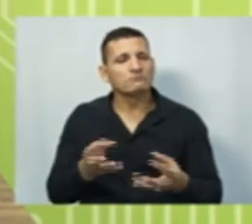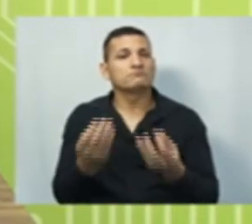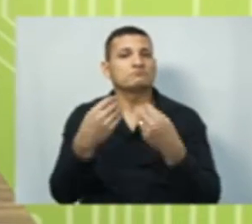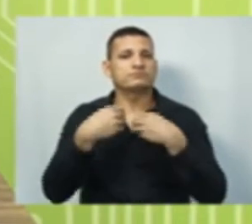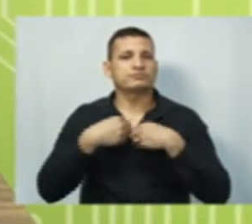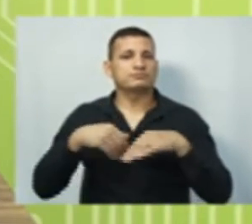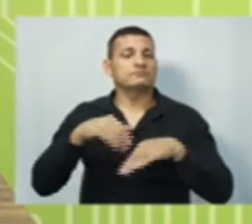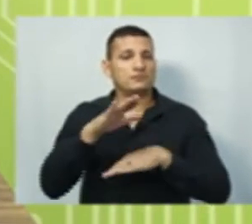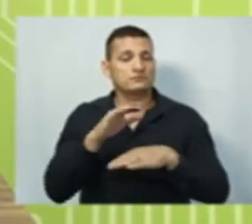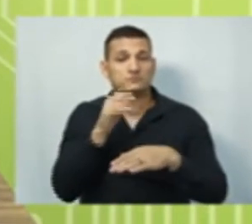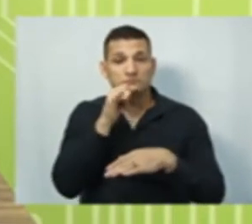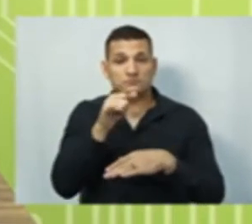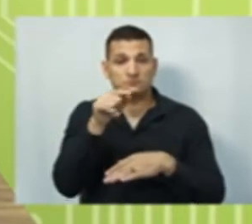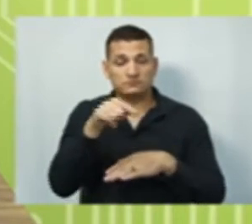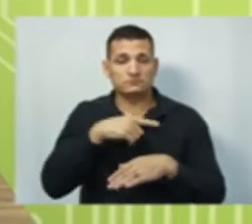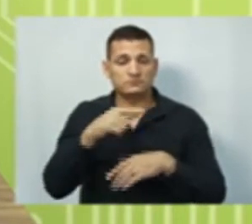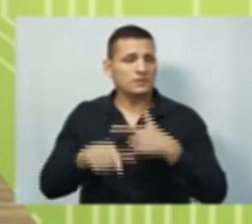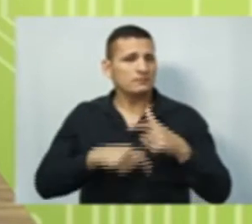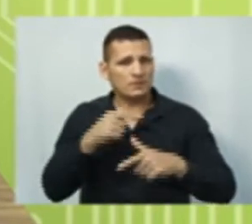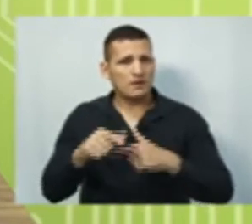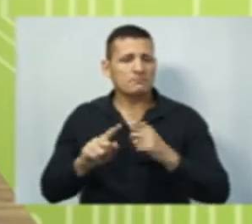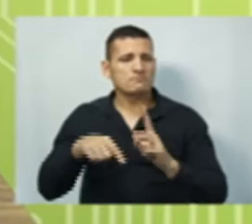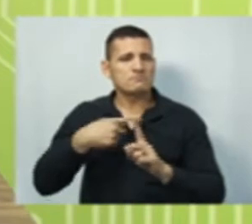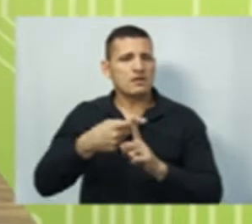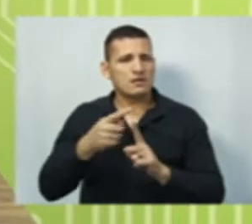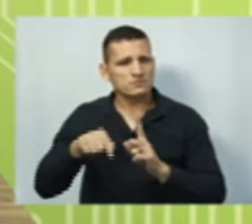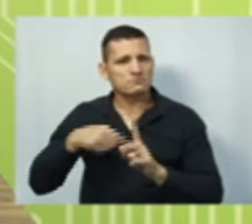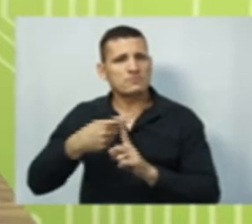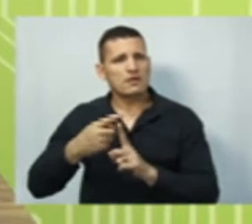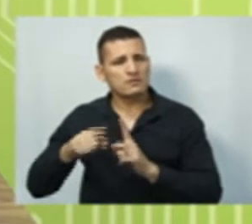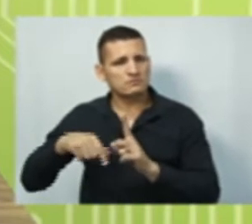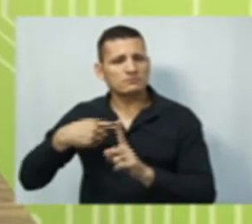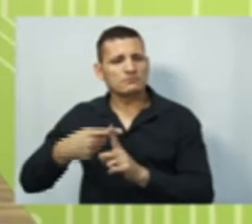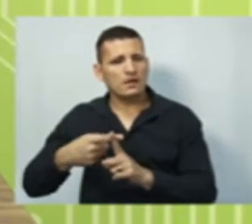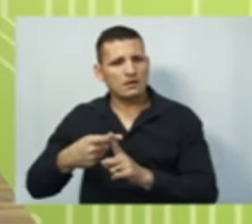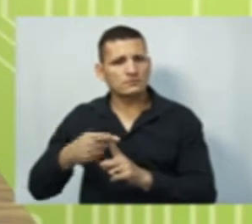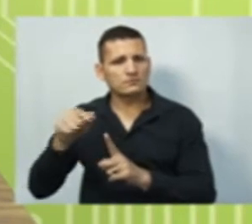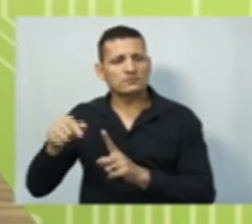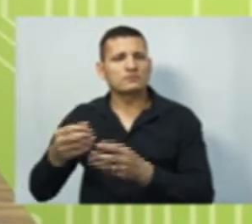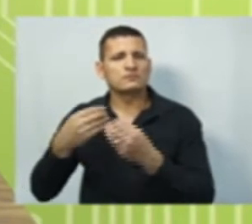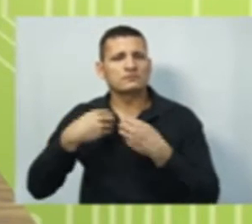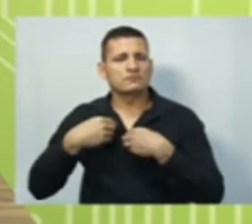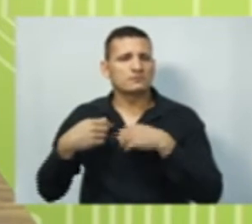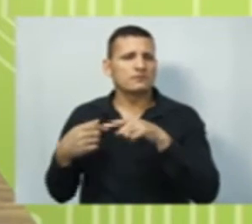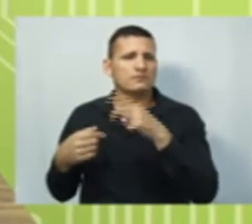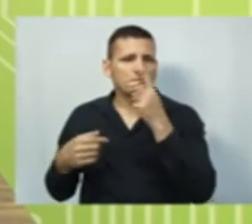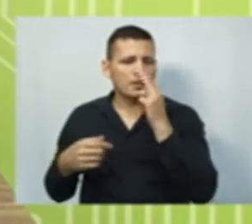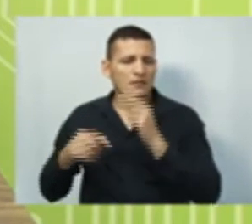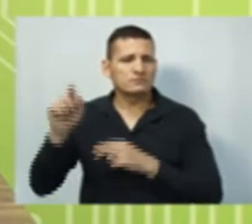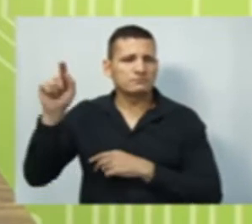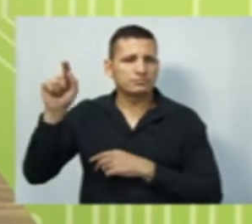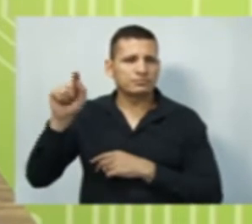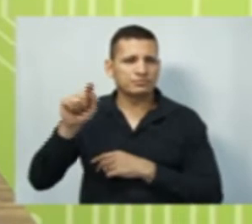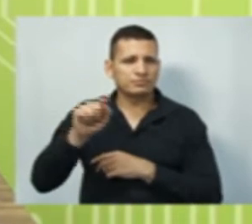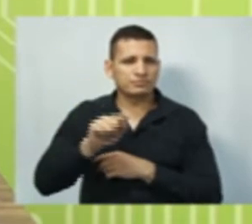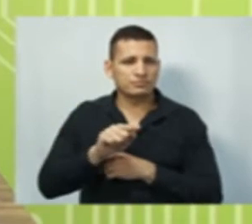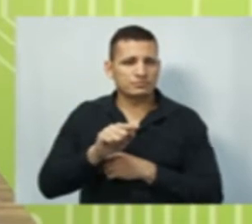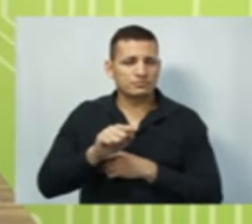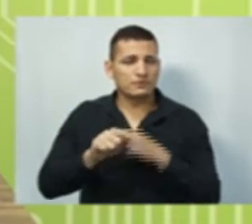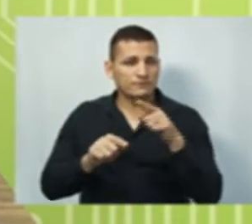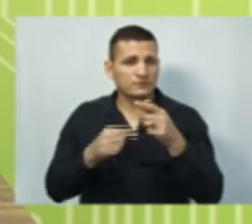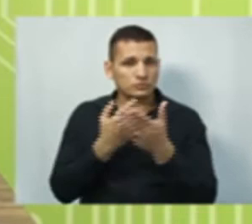tendo trabalhos adicionais, o retorno tende a ter um comportamento decrescente. Você estudar 1 hora faz